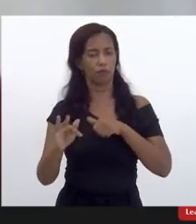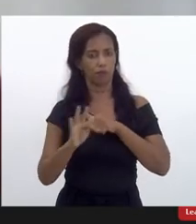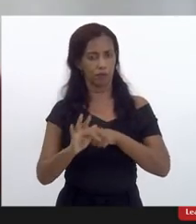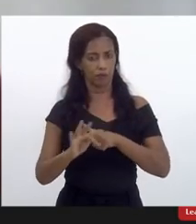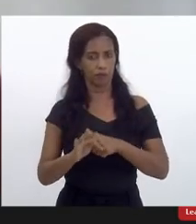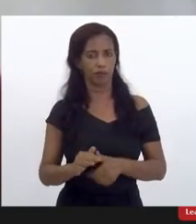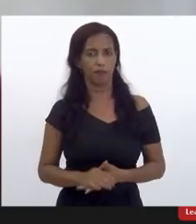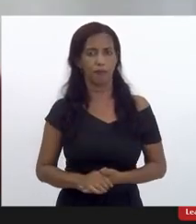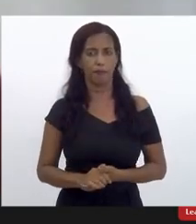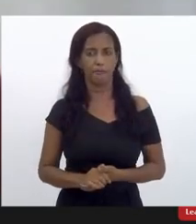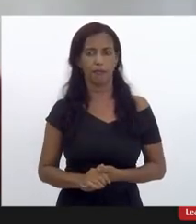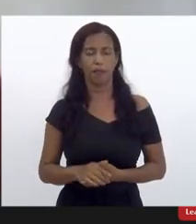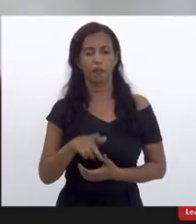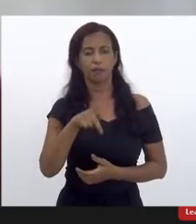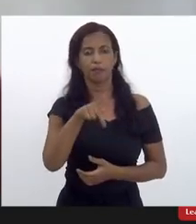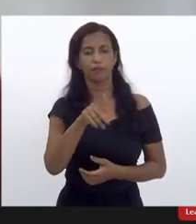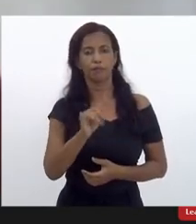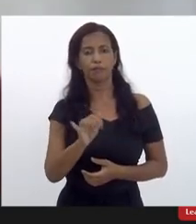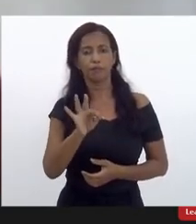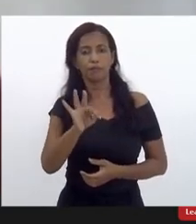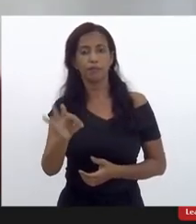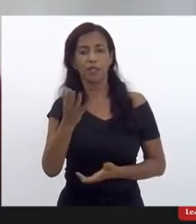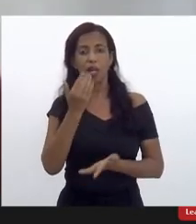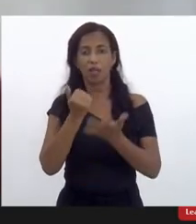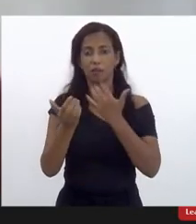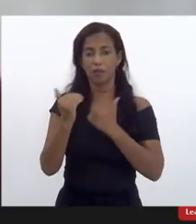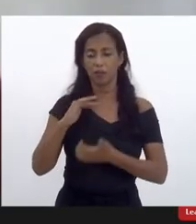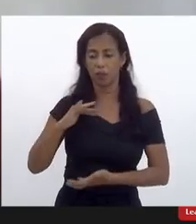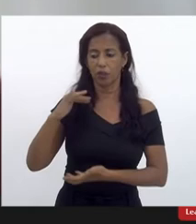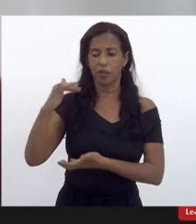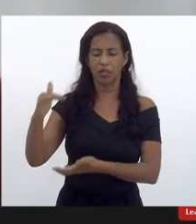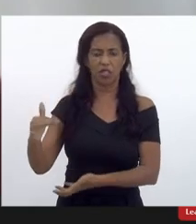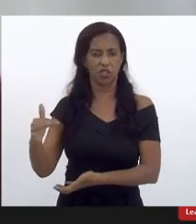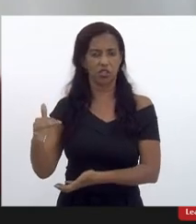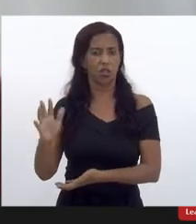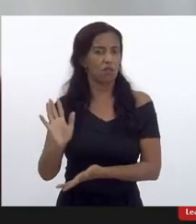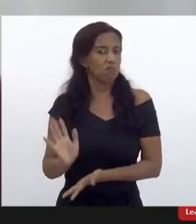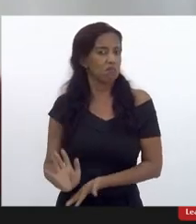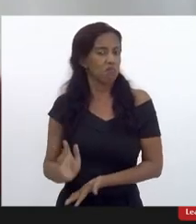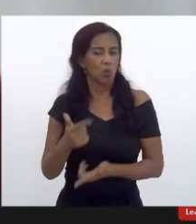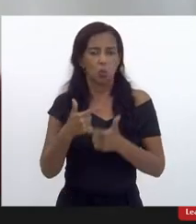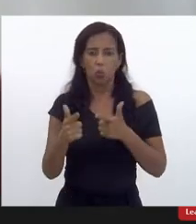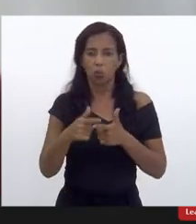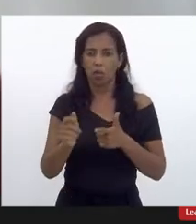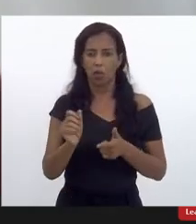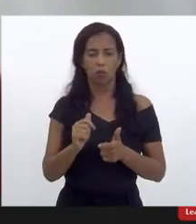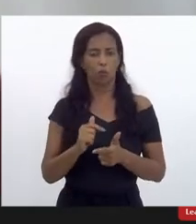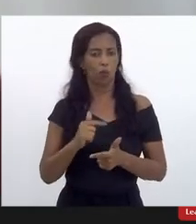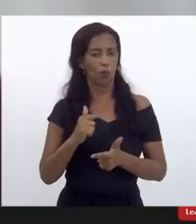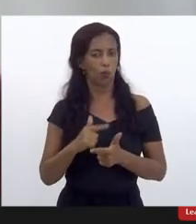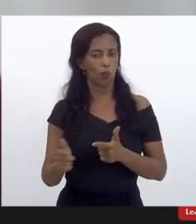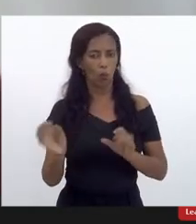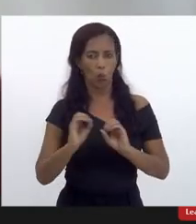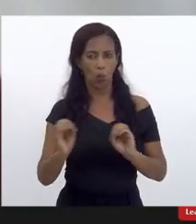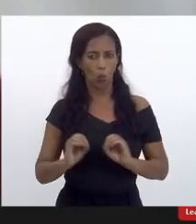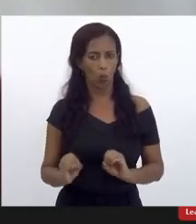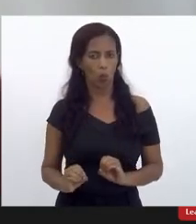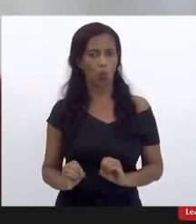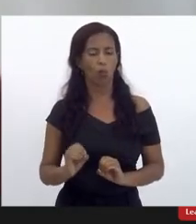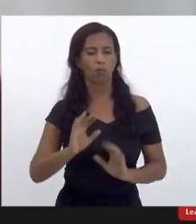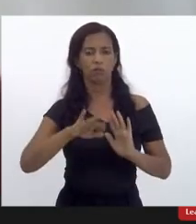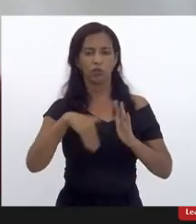Tá? Kit alimentação escolar, desde que assumimos a FAETEC, não tem problema de alimentação escolar, as unidades que estão já no